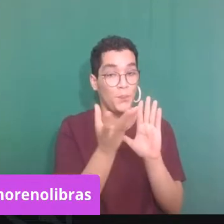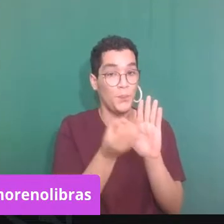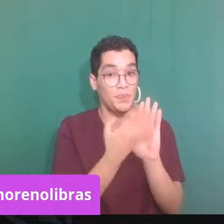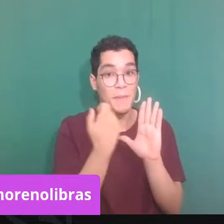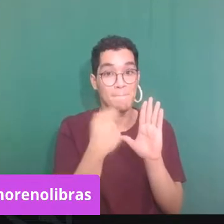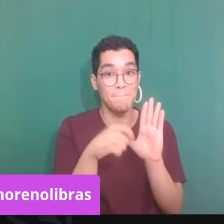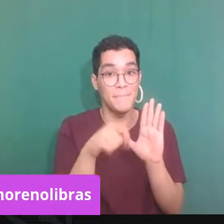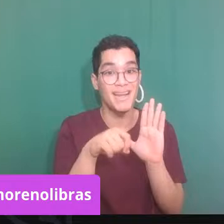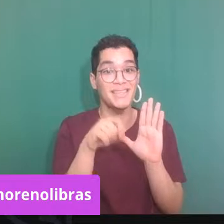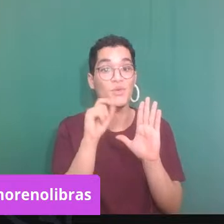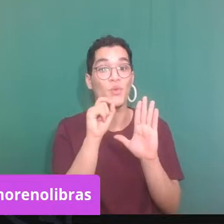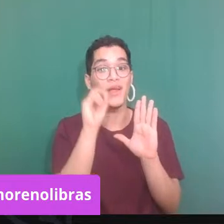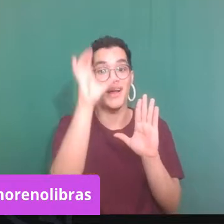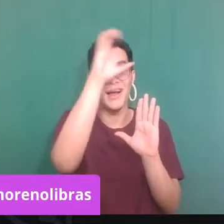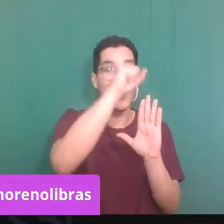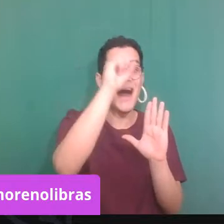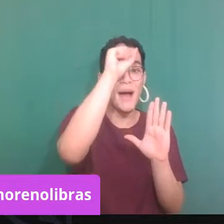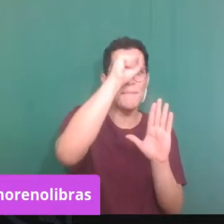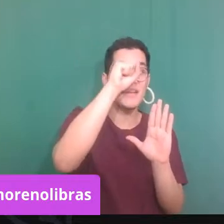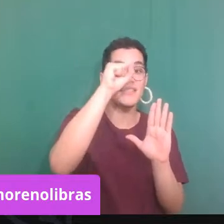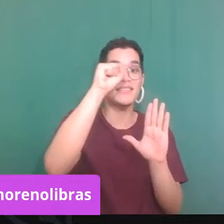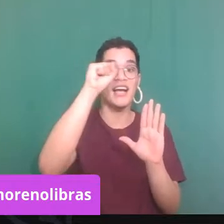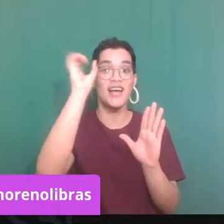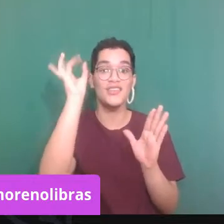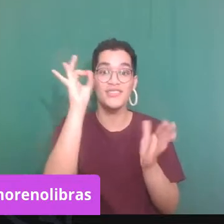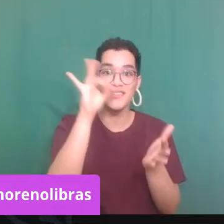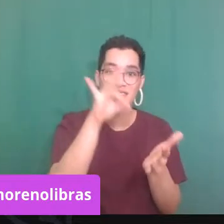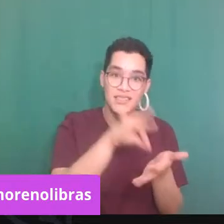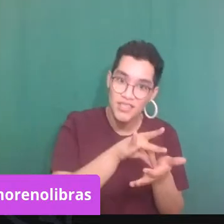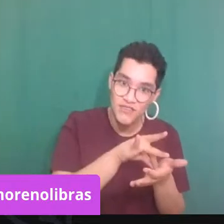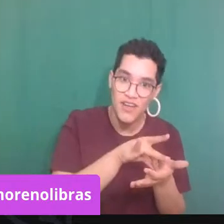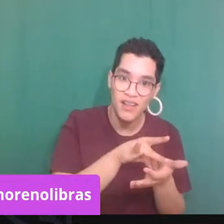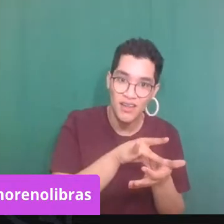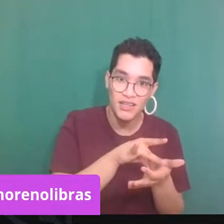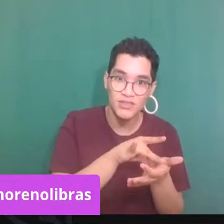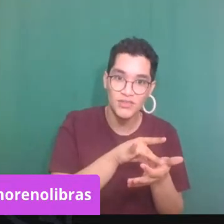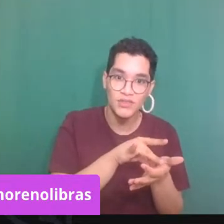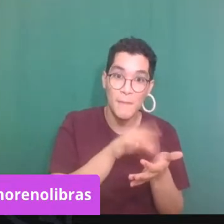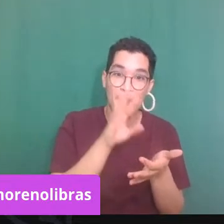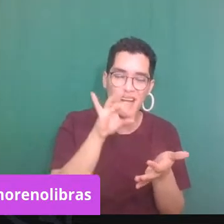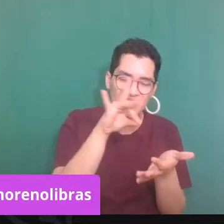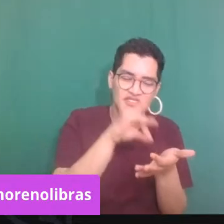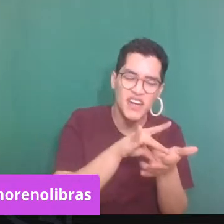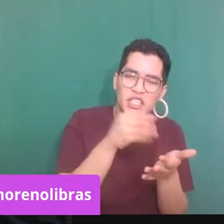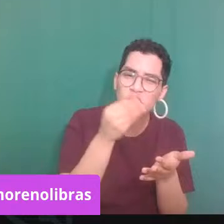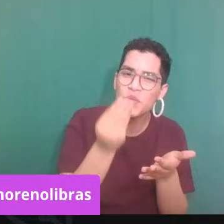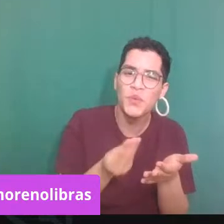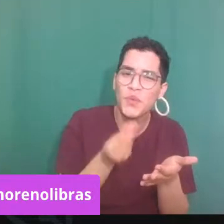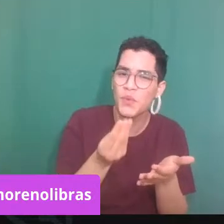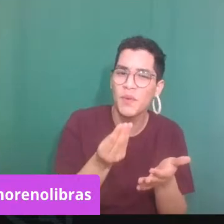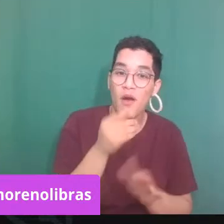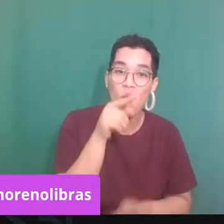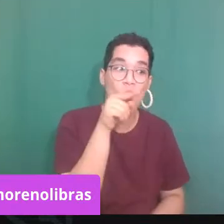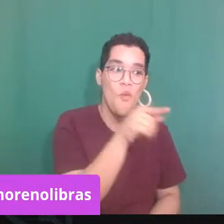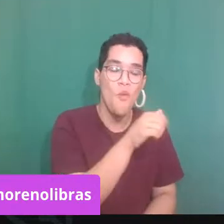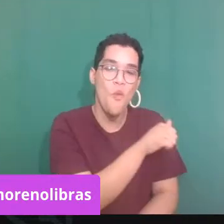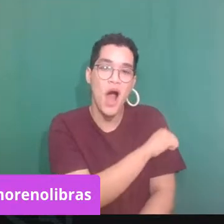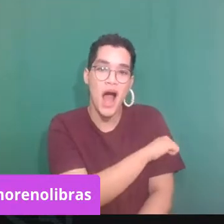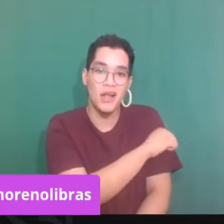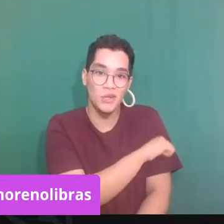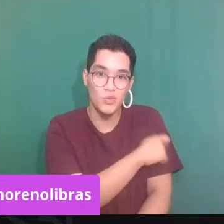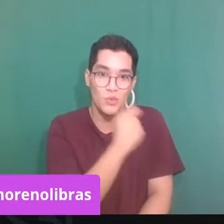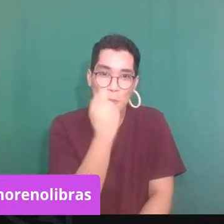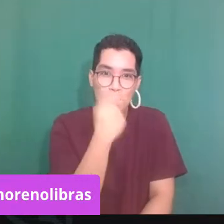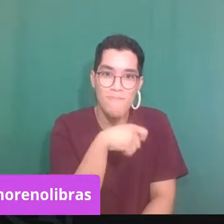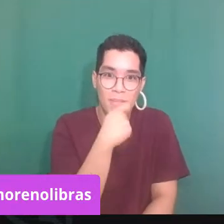aquilo tem um significado para mim. Eu tenho que mostrar para o meu aluno tudo isso e ele tem que sentir qual é o significado para ele